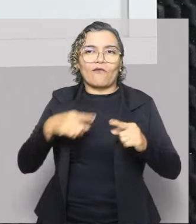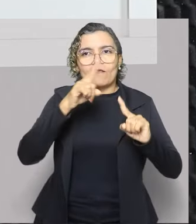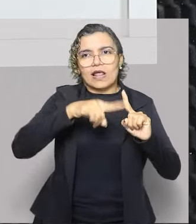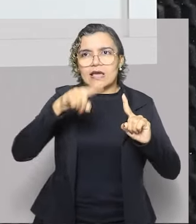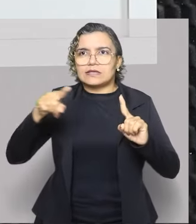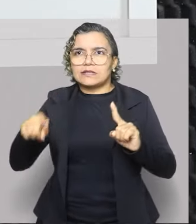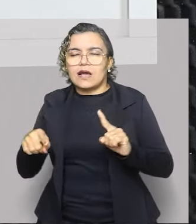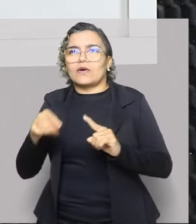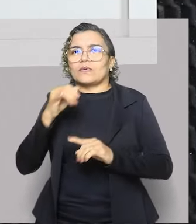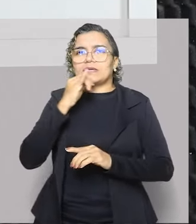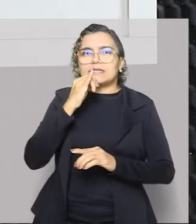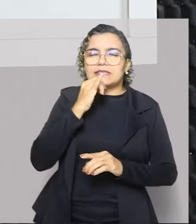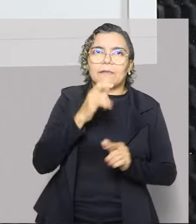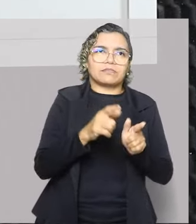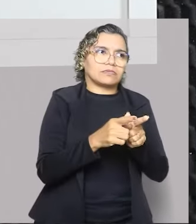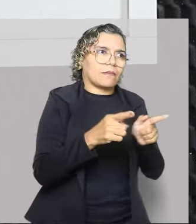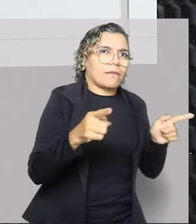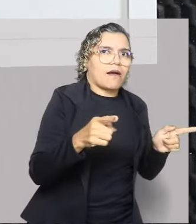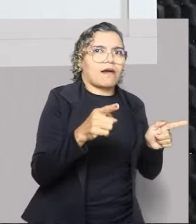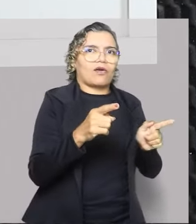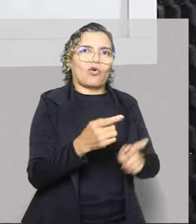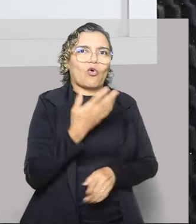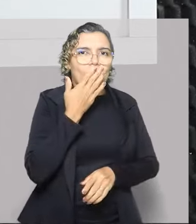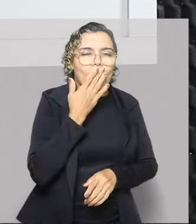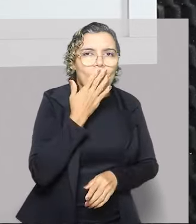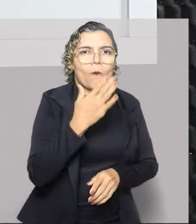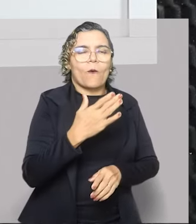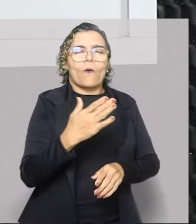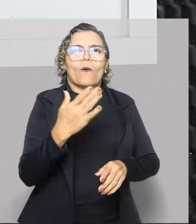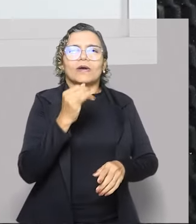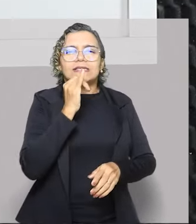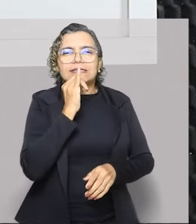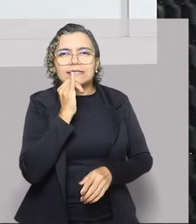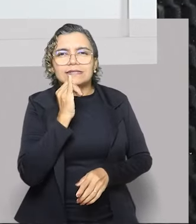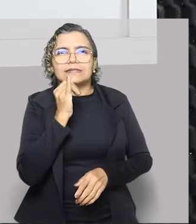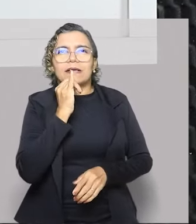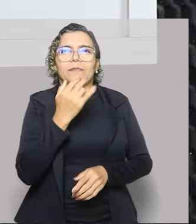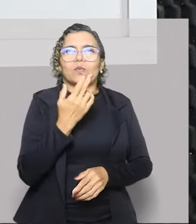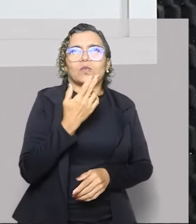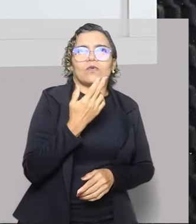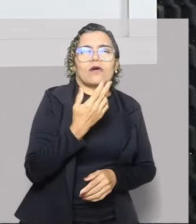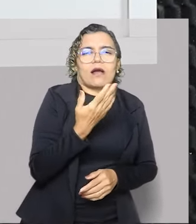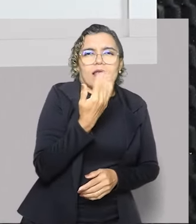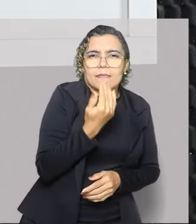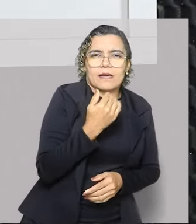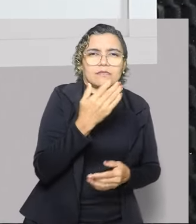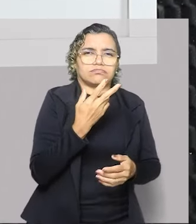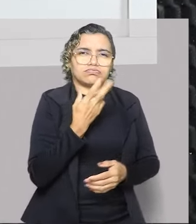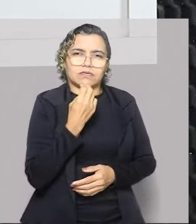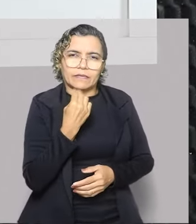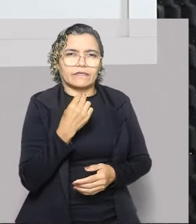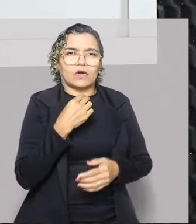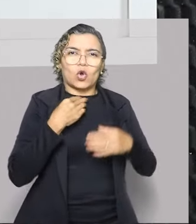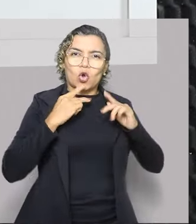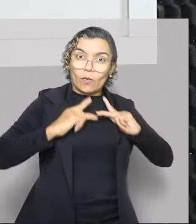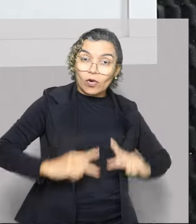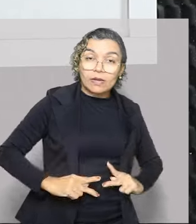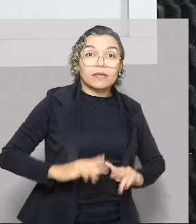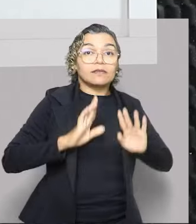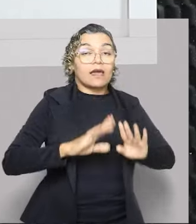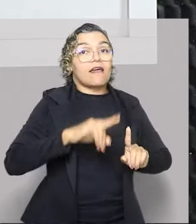morfológica de tamanho né ali de cor de eh nutrição né de comportamento Isso é uma